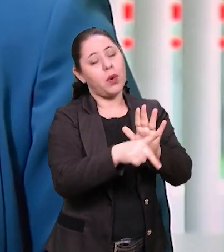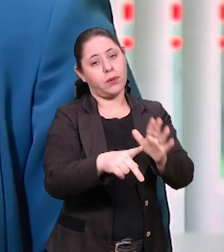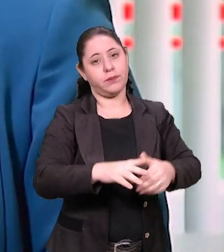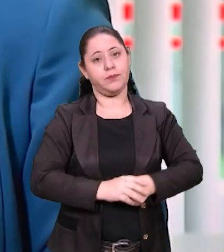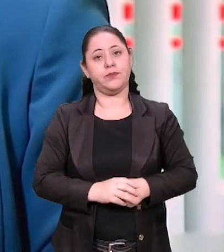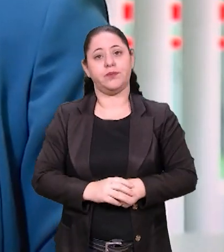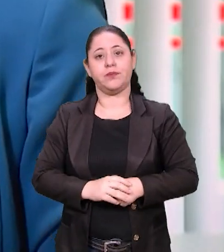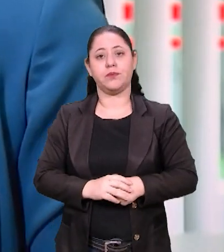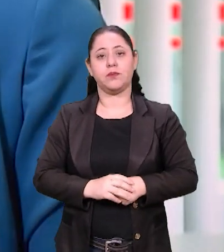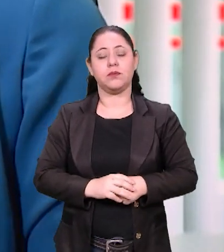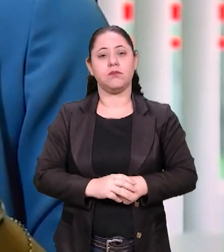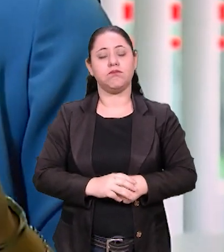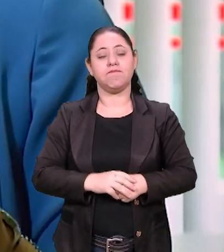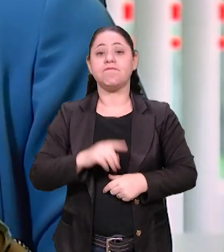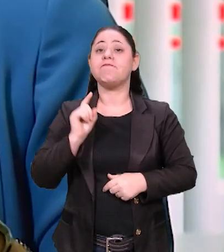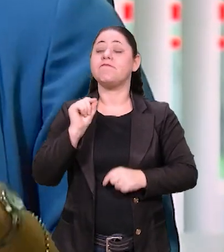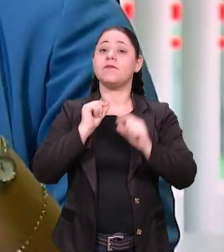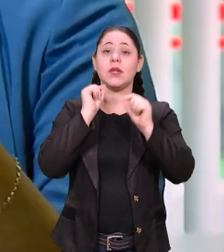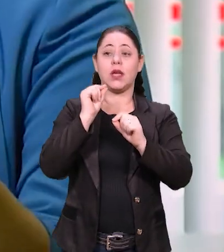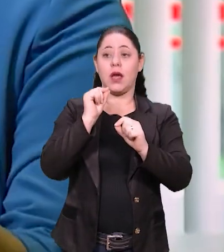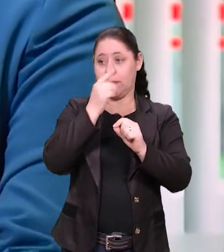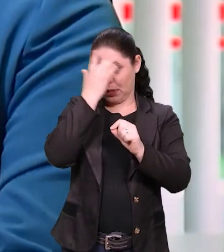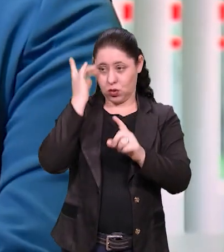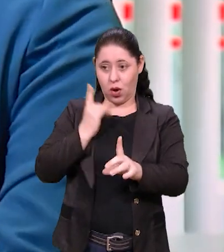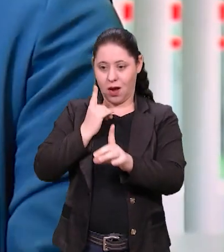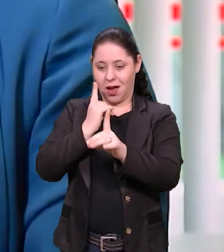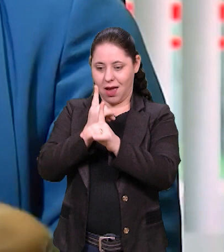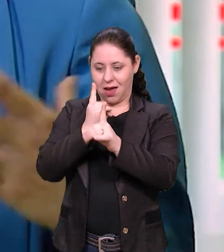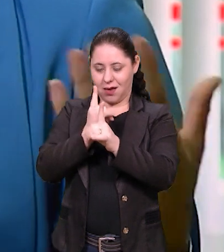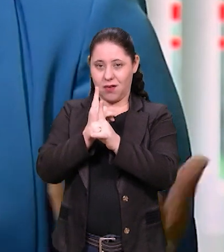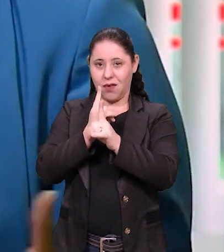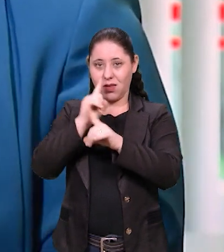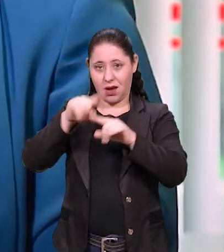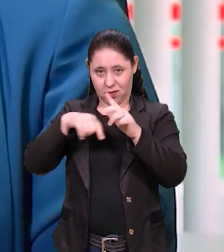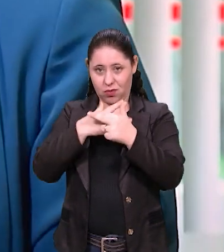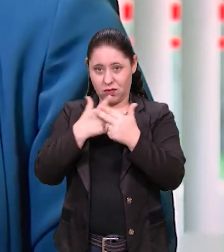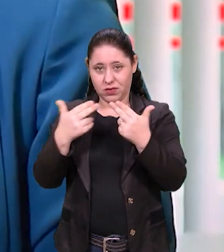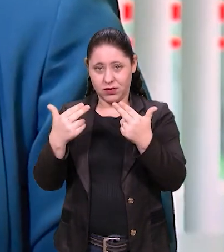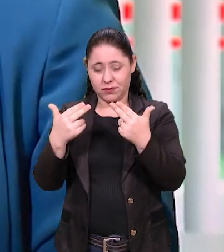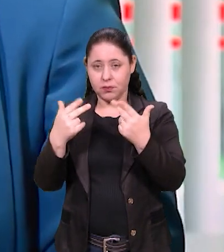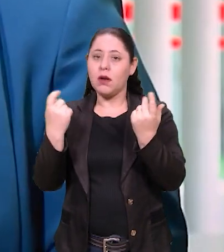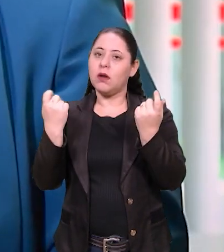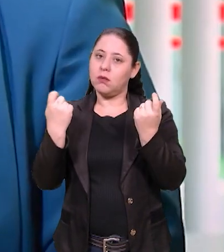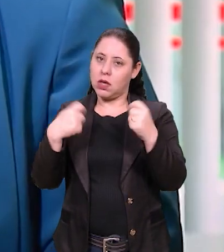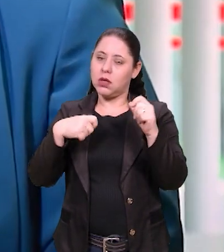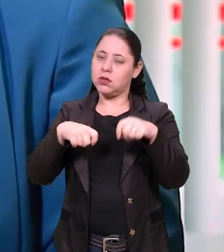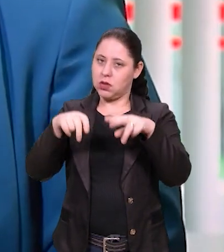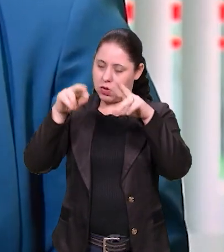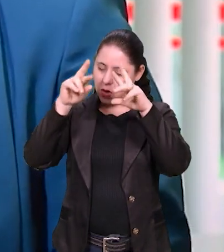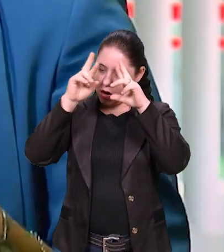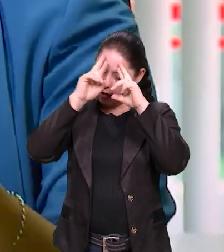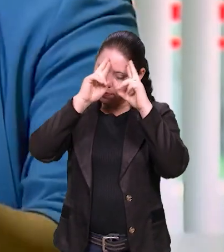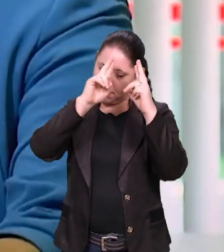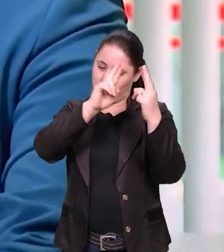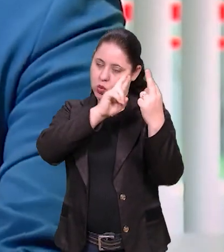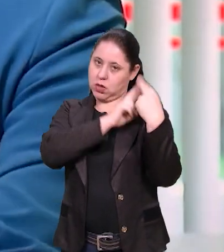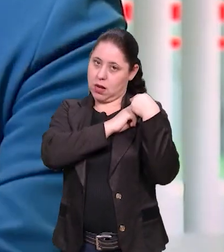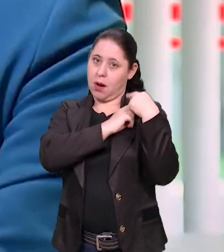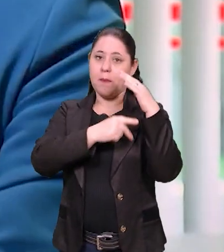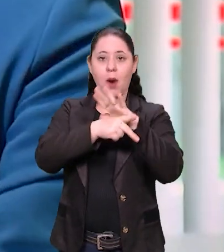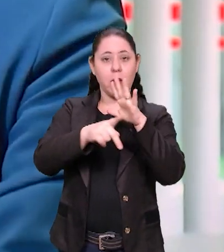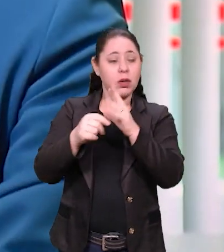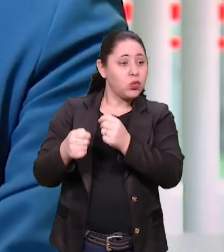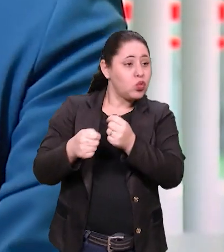legítimo possuidor. Ou seja, o descobridor, aquele que descobre aquele bem, ele deverá devolvê-lo